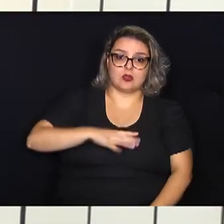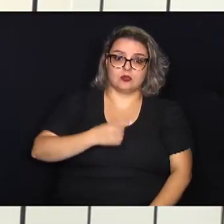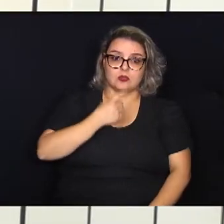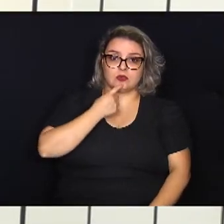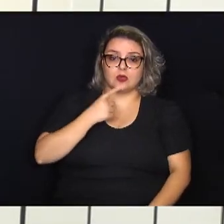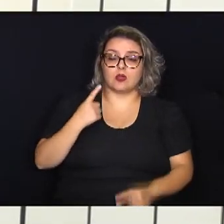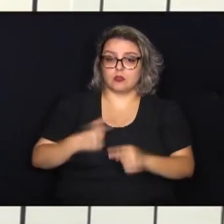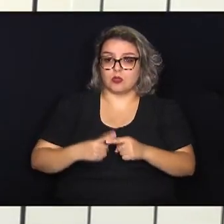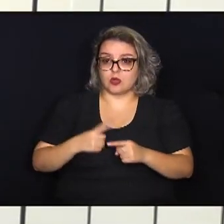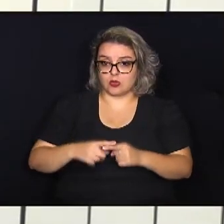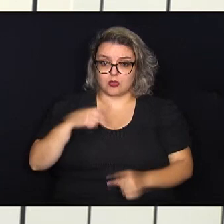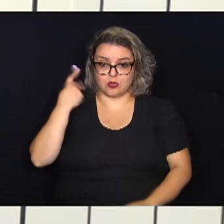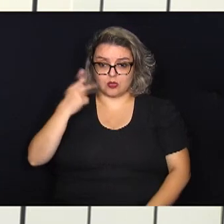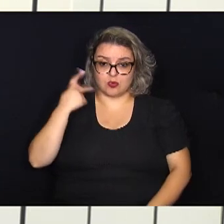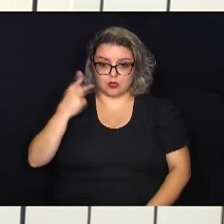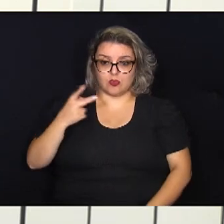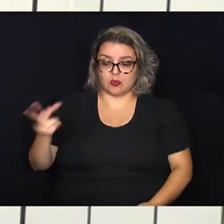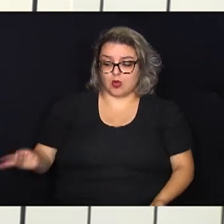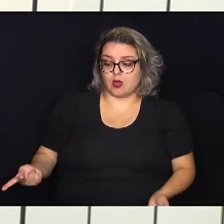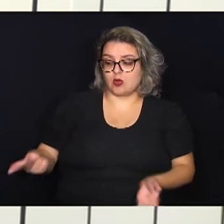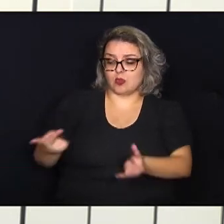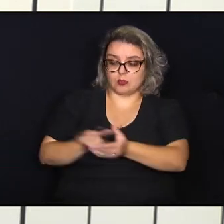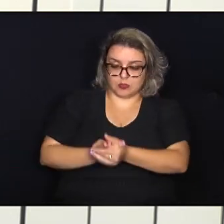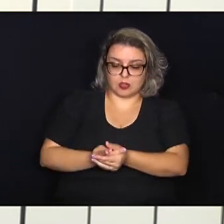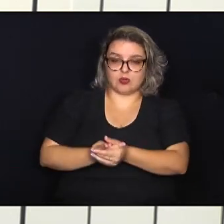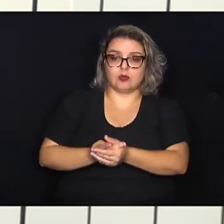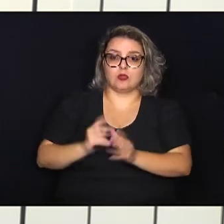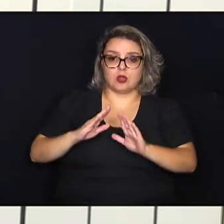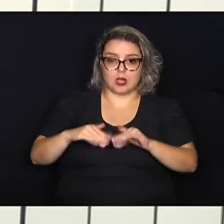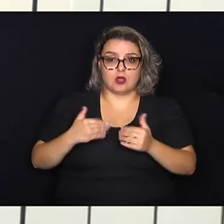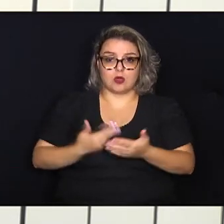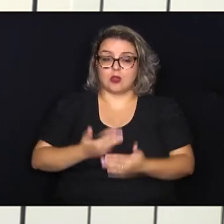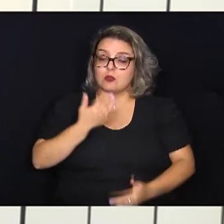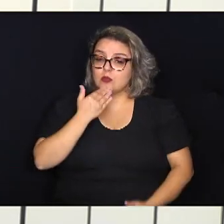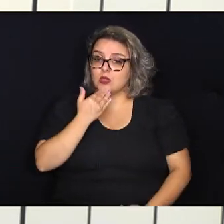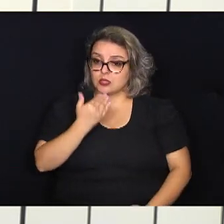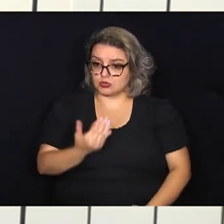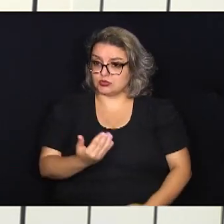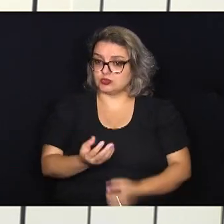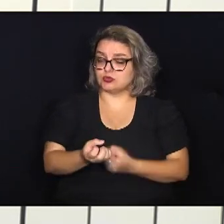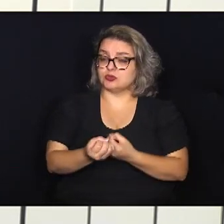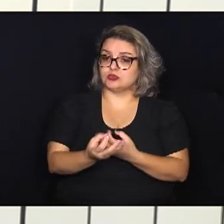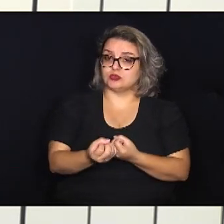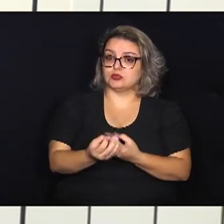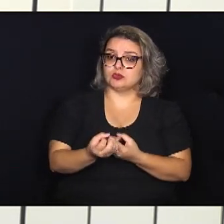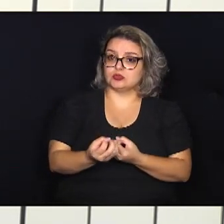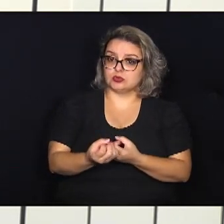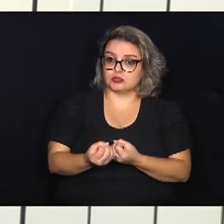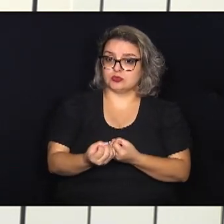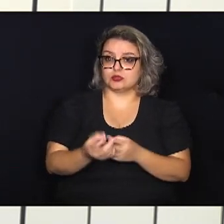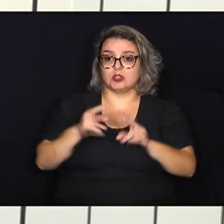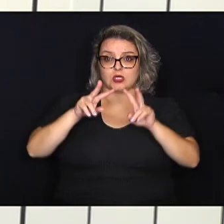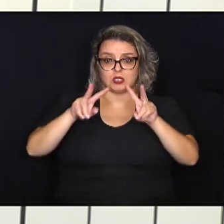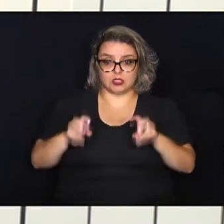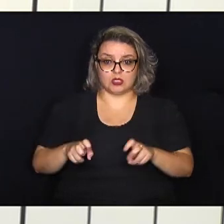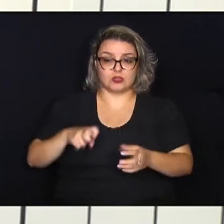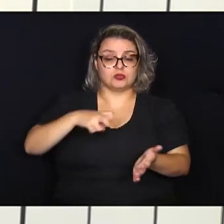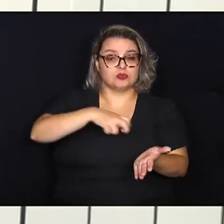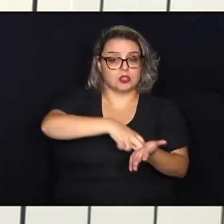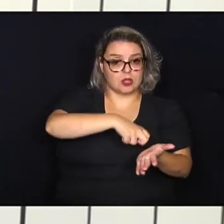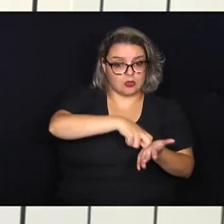Porque o vereador protocolou um requerimento solicitando informações sobre as